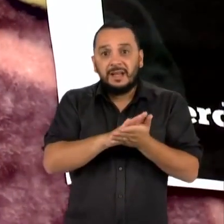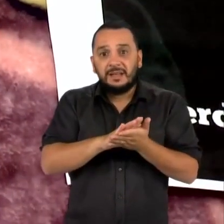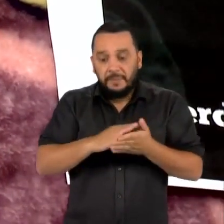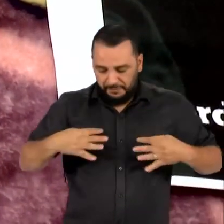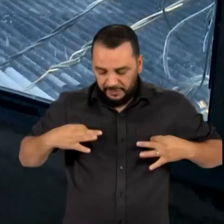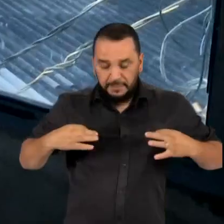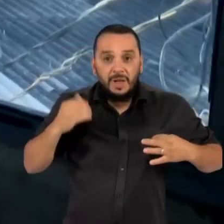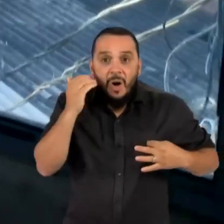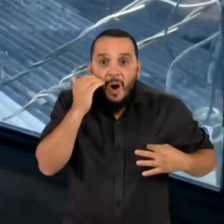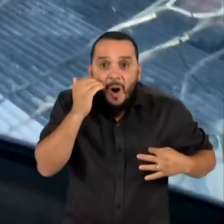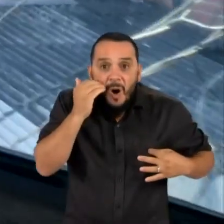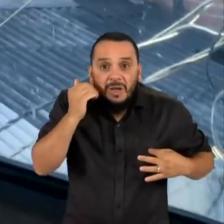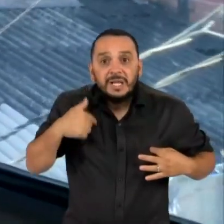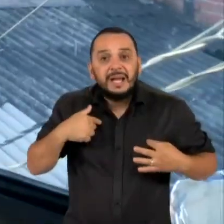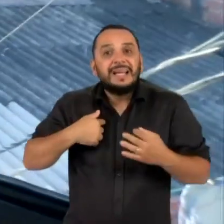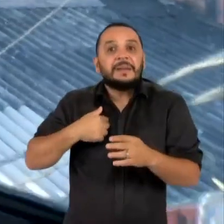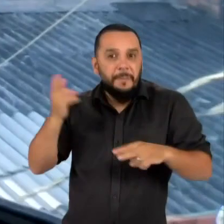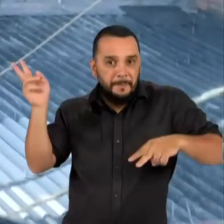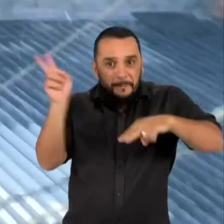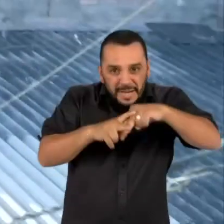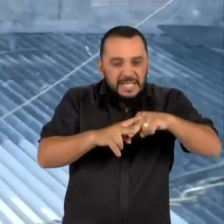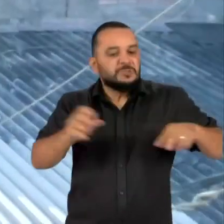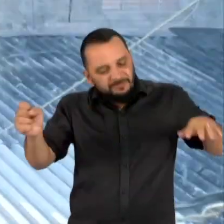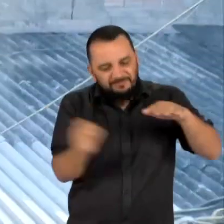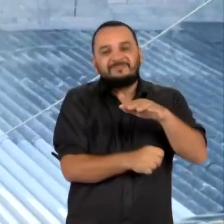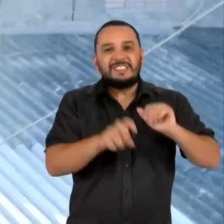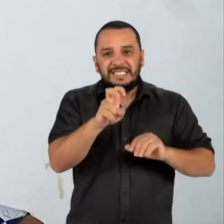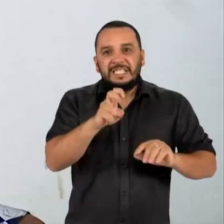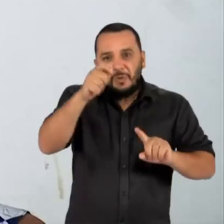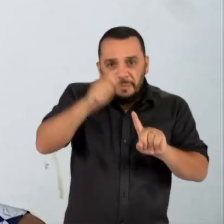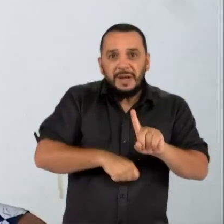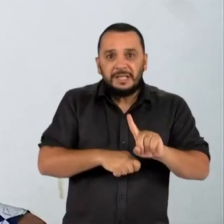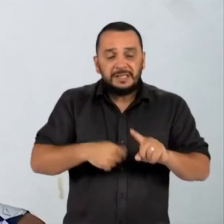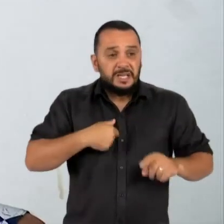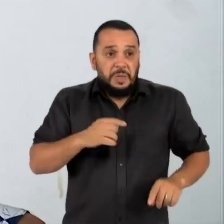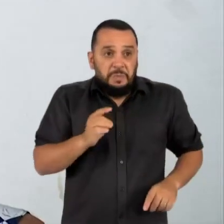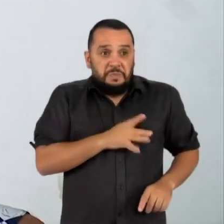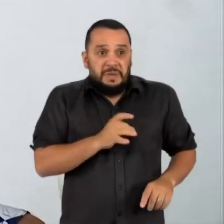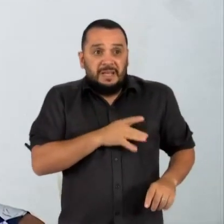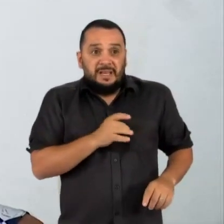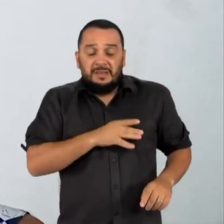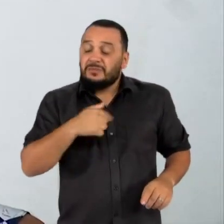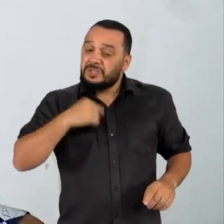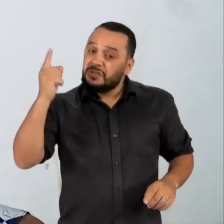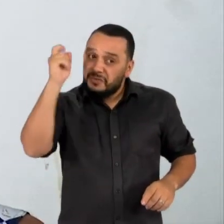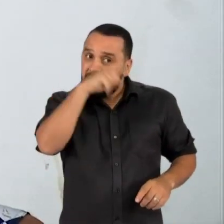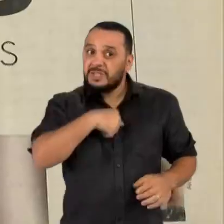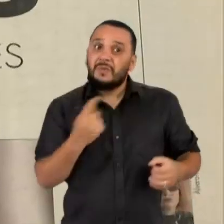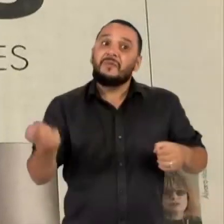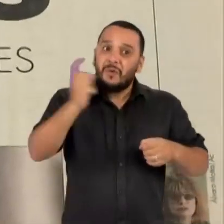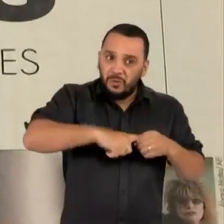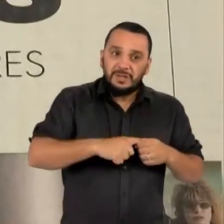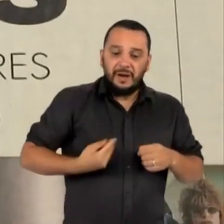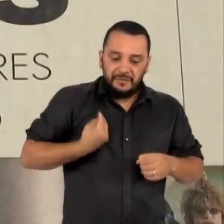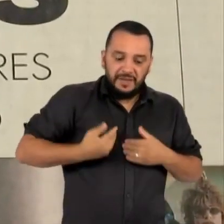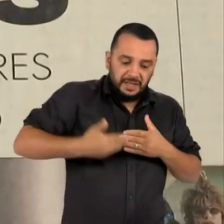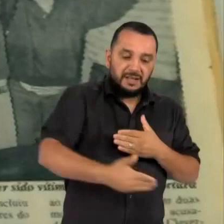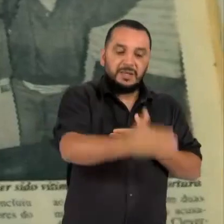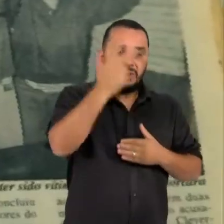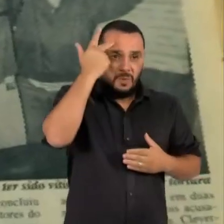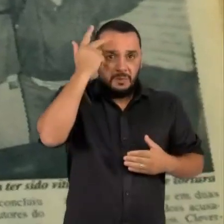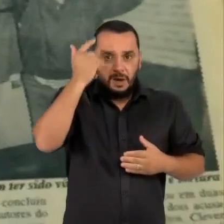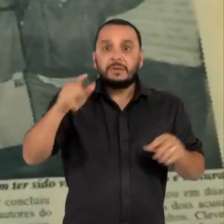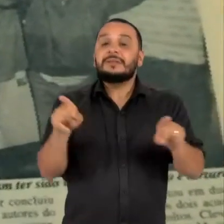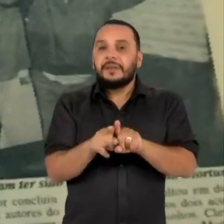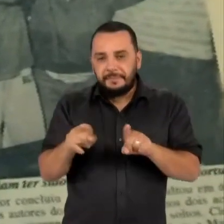fez lá edson ficar cinco meses atrás das grades fiquei com muito medo então foi difícil pra mim voltar ao normal e exclusivo o